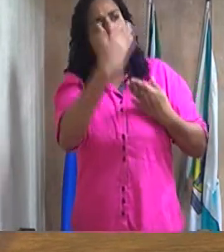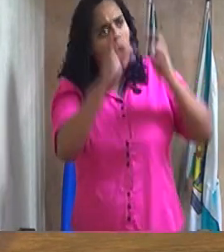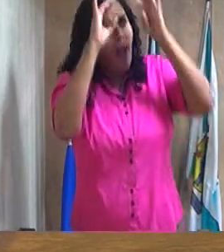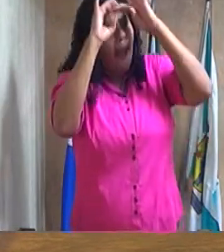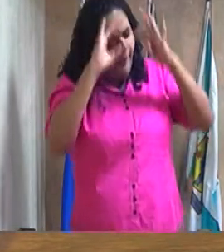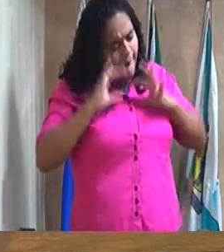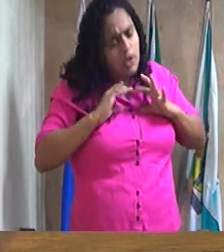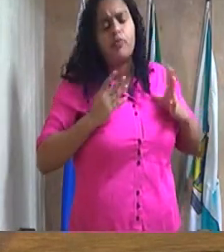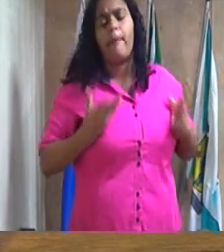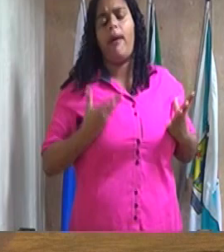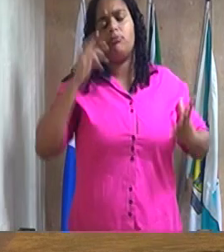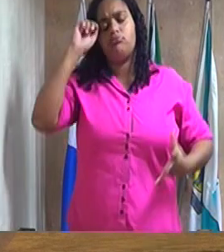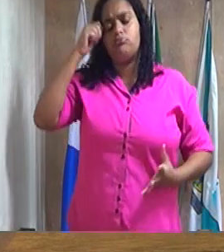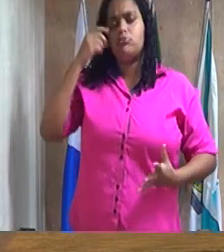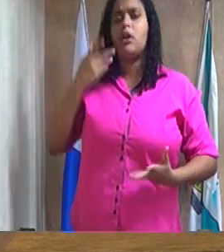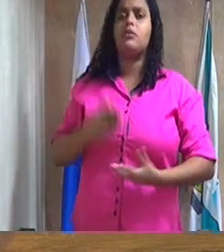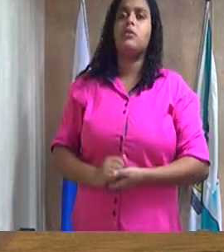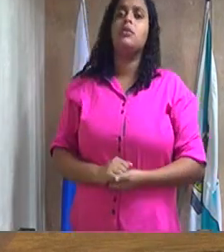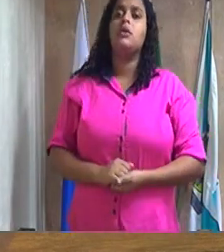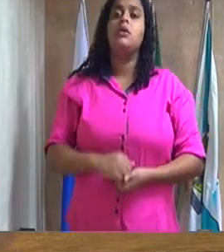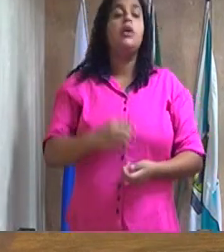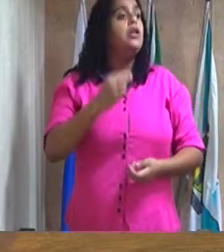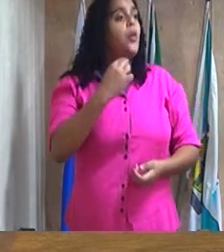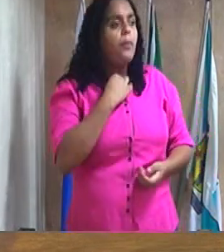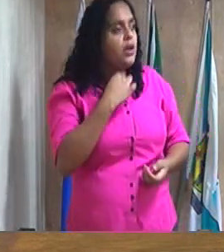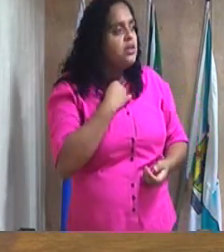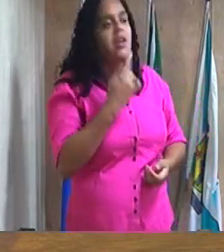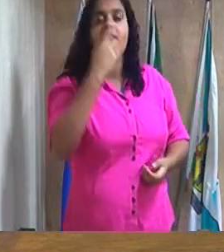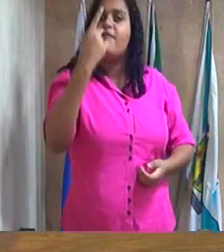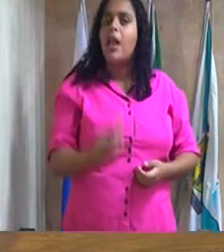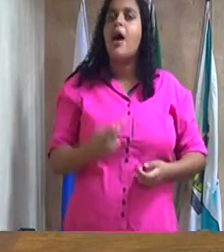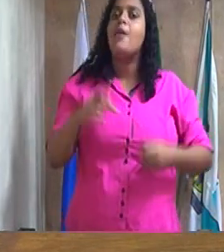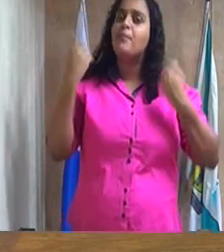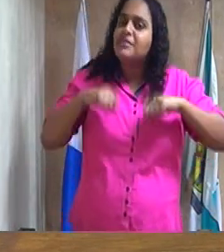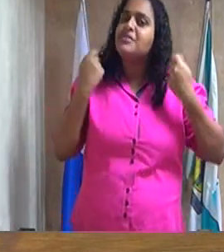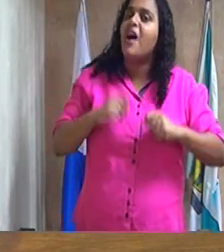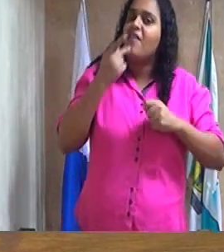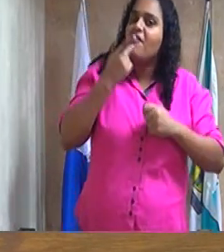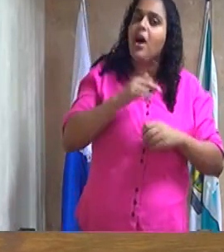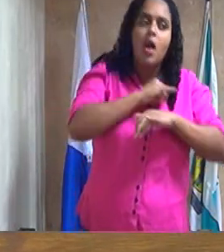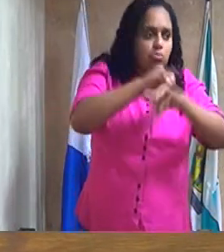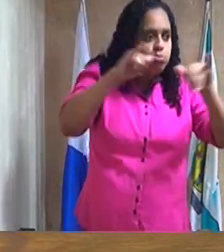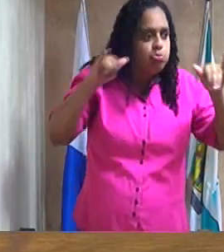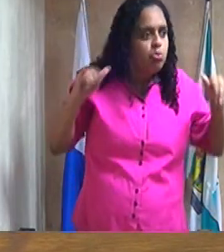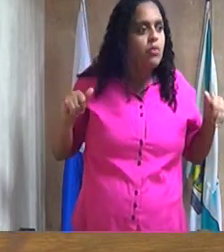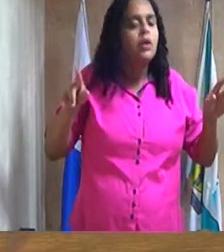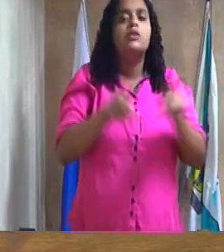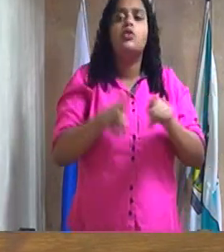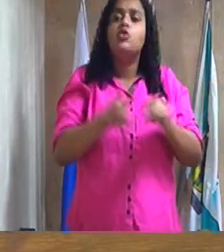poderia deixar passar em branco e saudar a todos aqueles povos